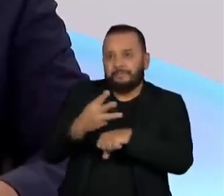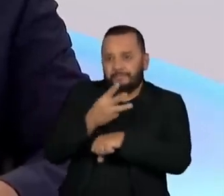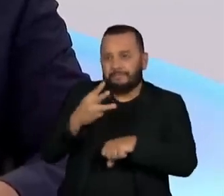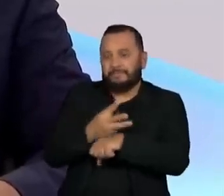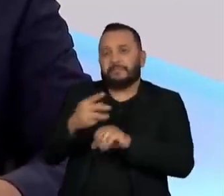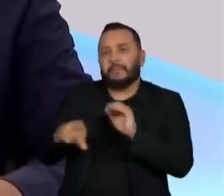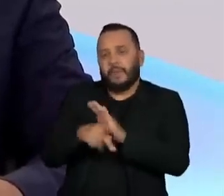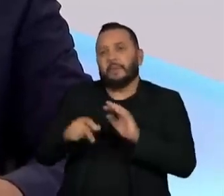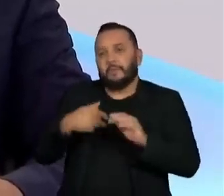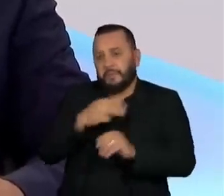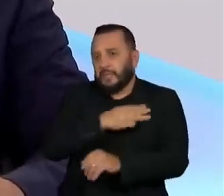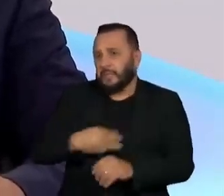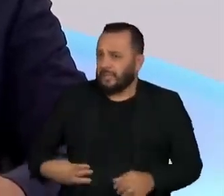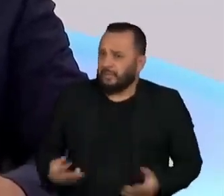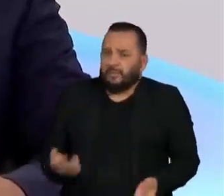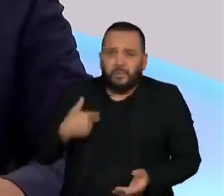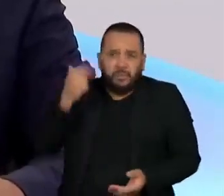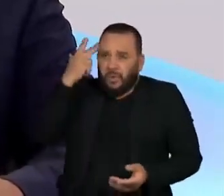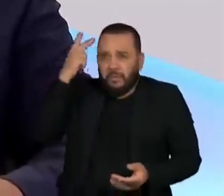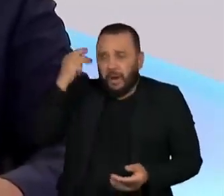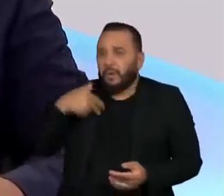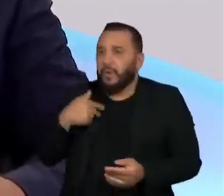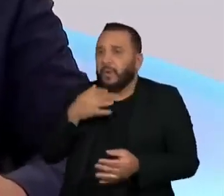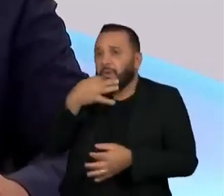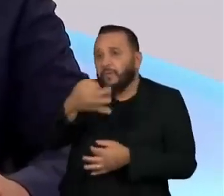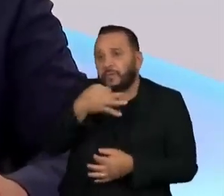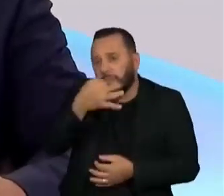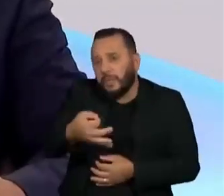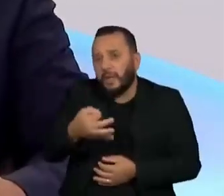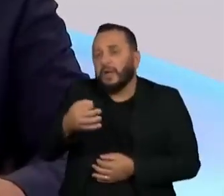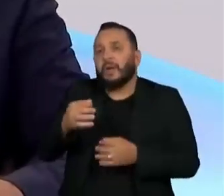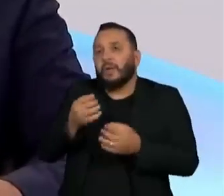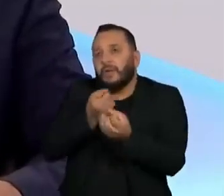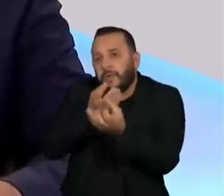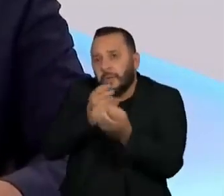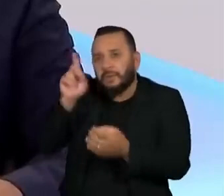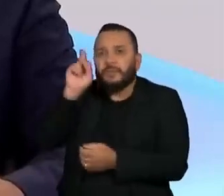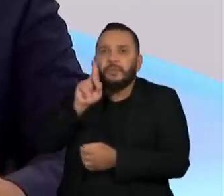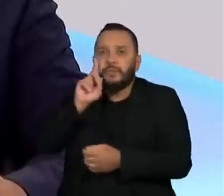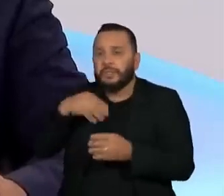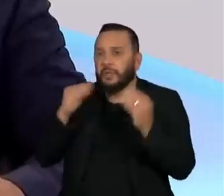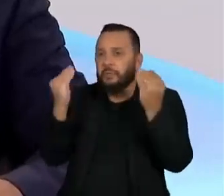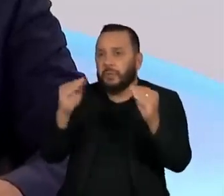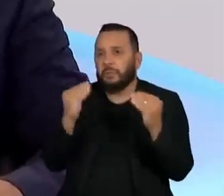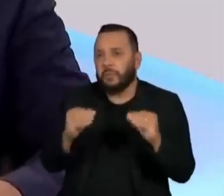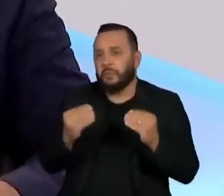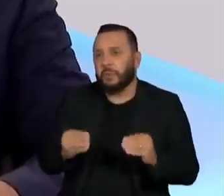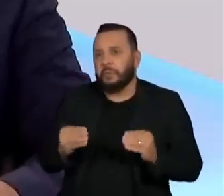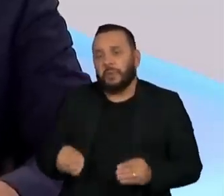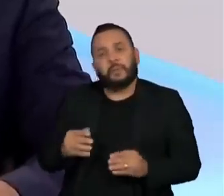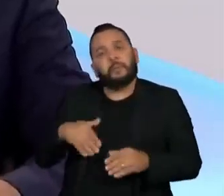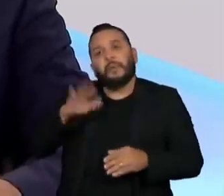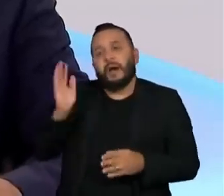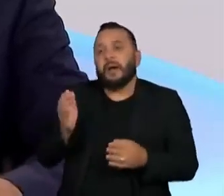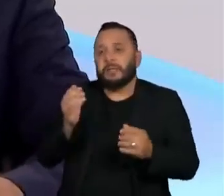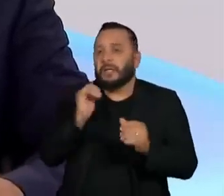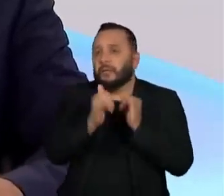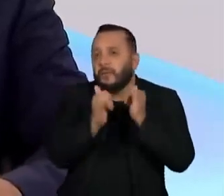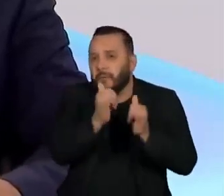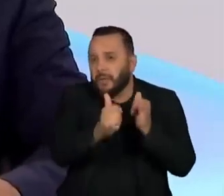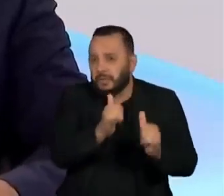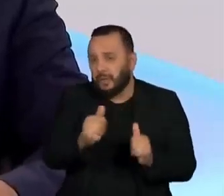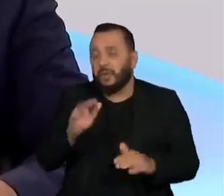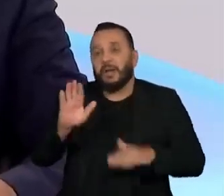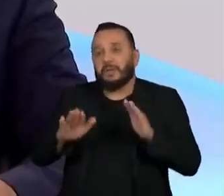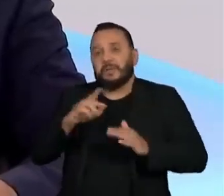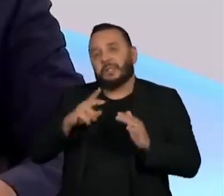informativa eu colocava por exemplo saia dados estatística dos Estados Unidos Saiu alguma coisa colocava também funciona mais informativa algumas vezes eu entrava